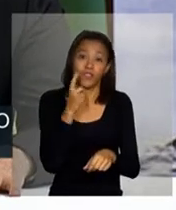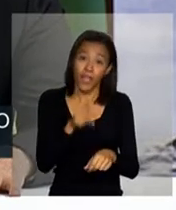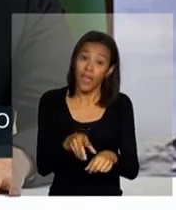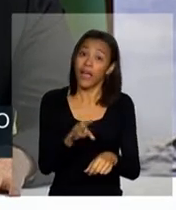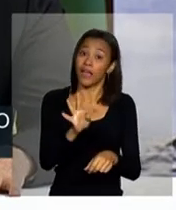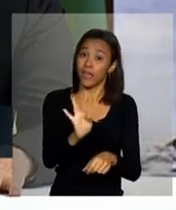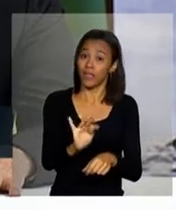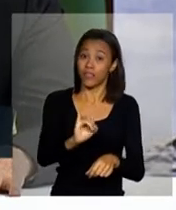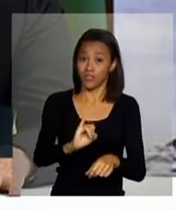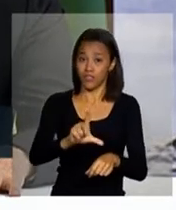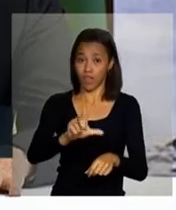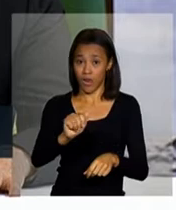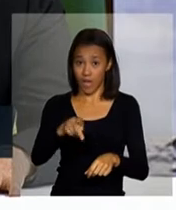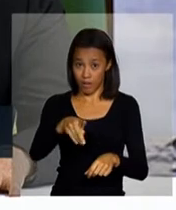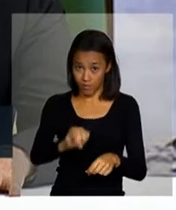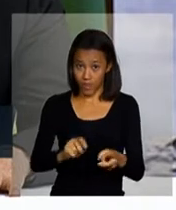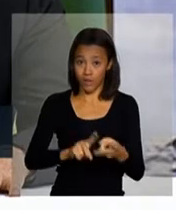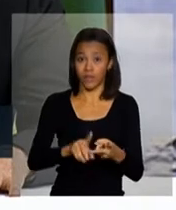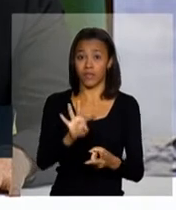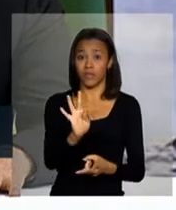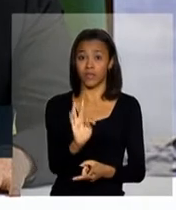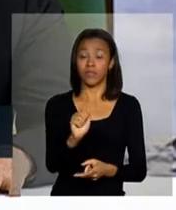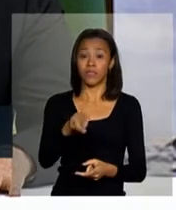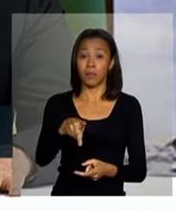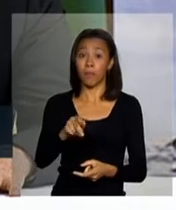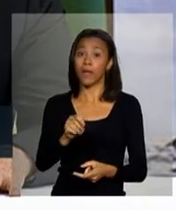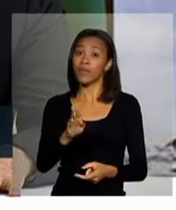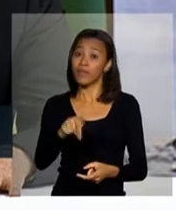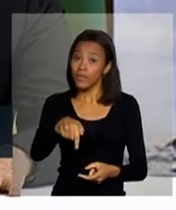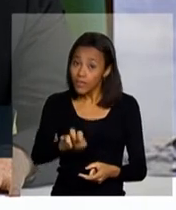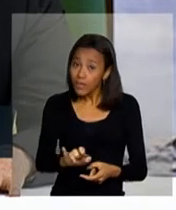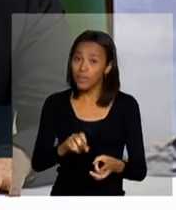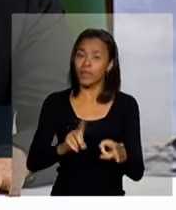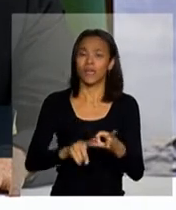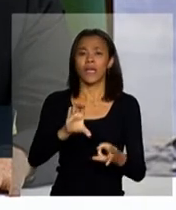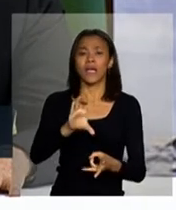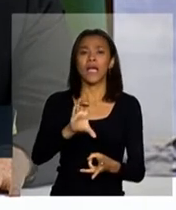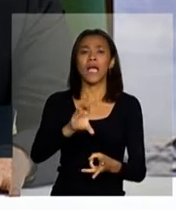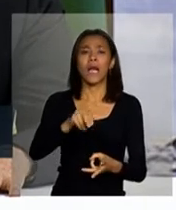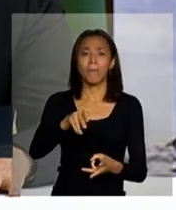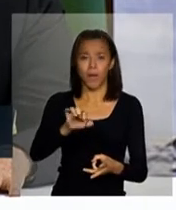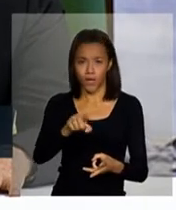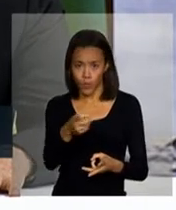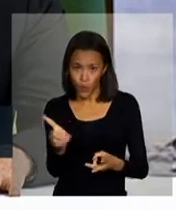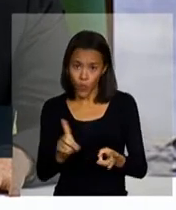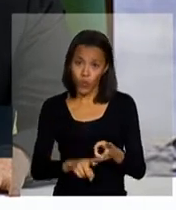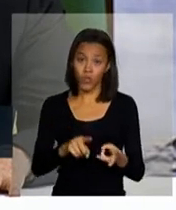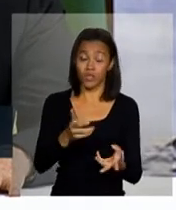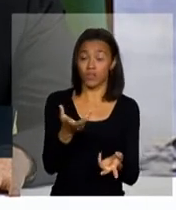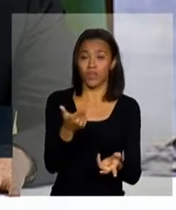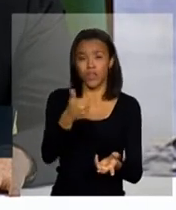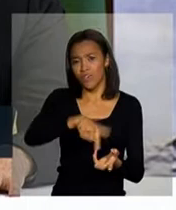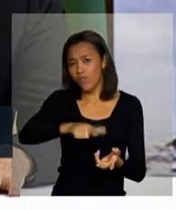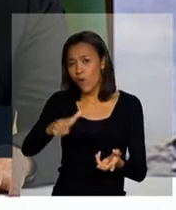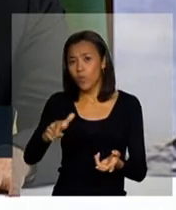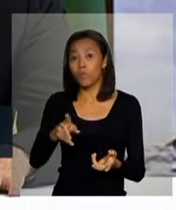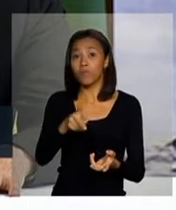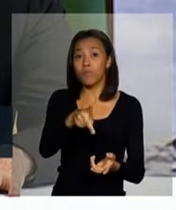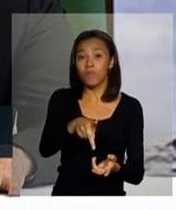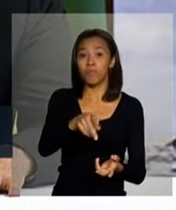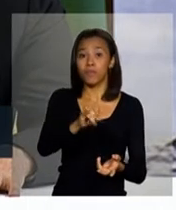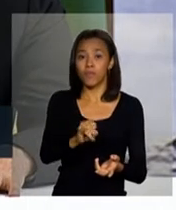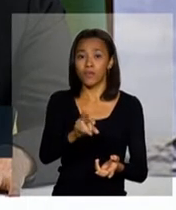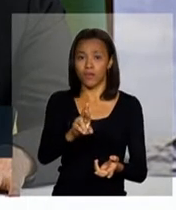tilápia, o tambaqui, os camarões, os moluscos bivalves e o pirarucu.